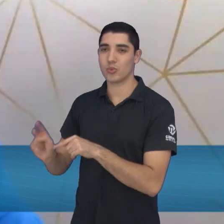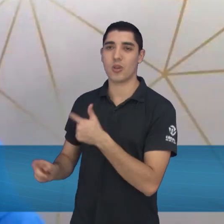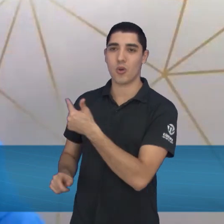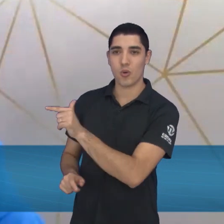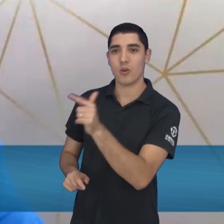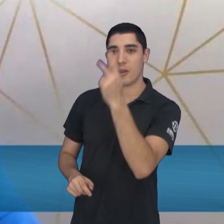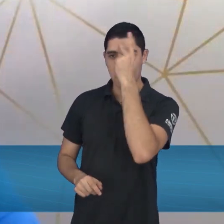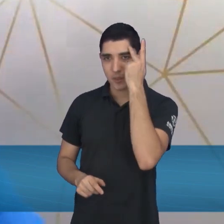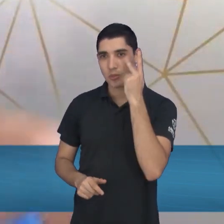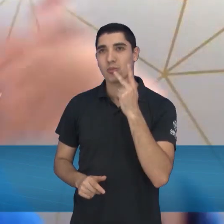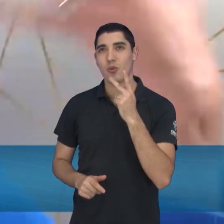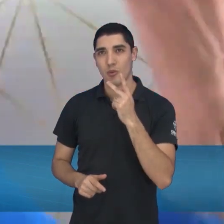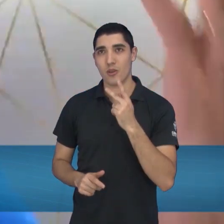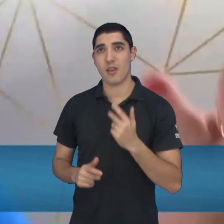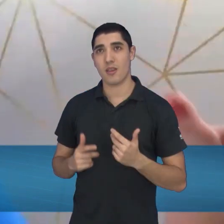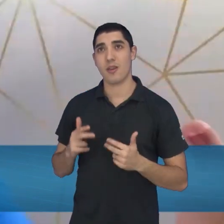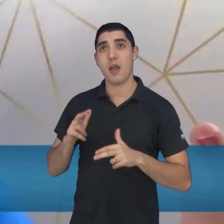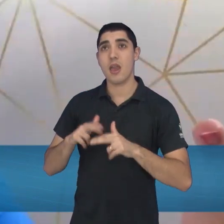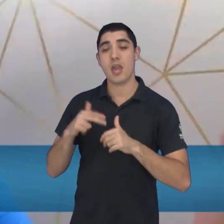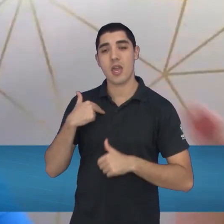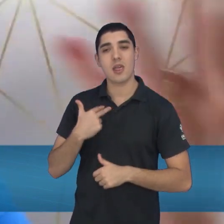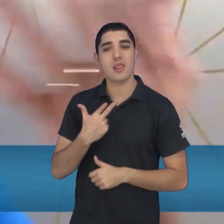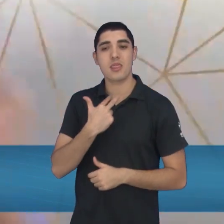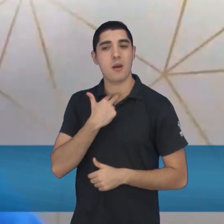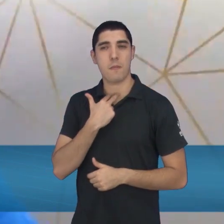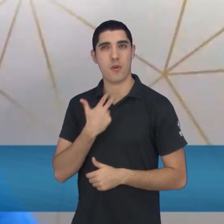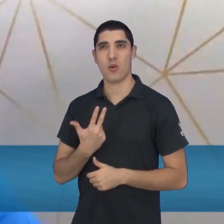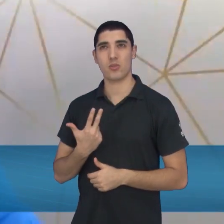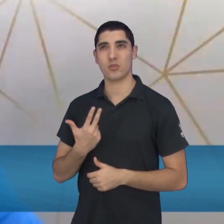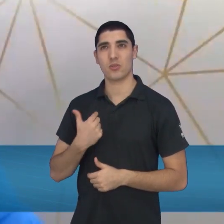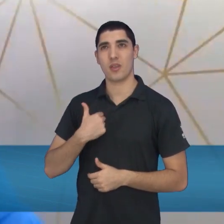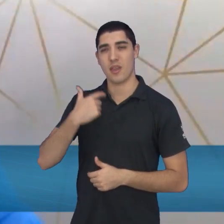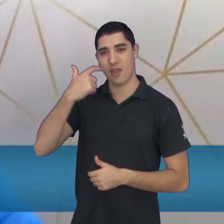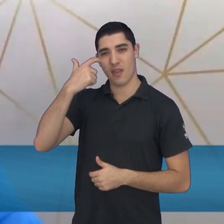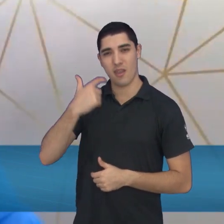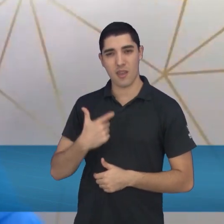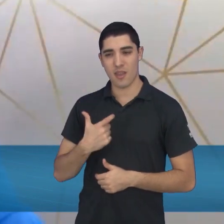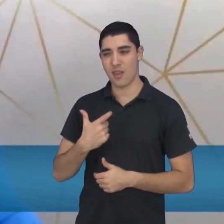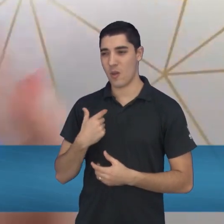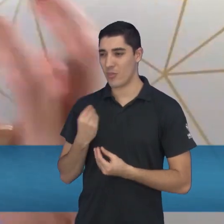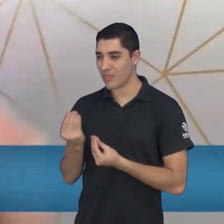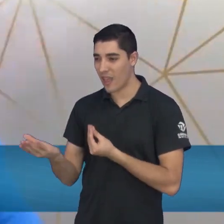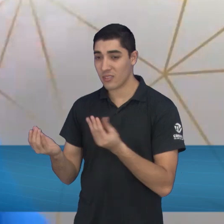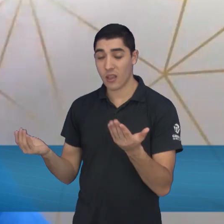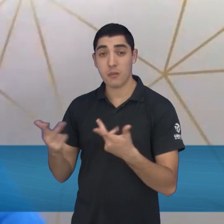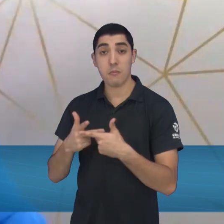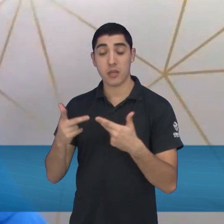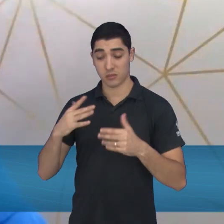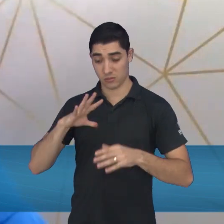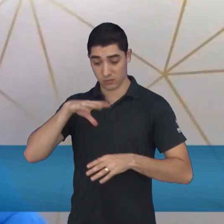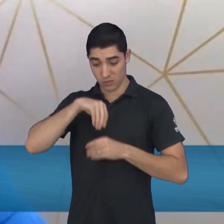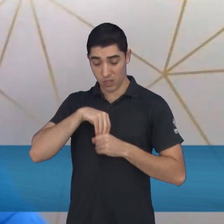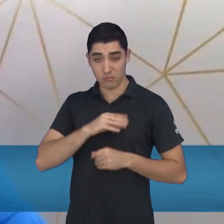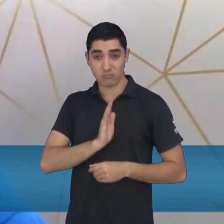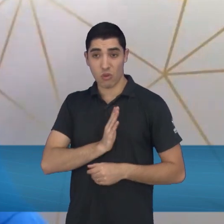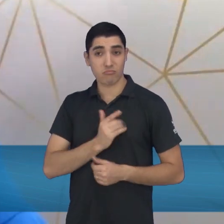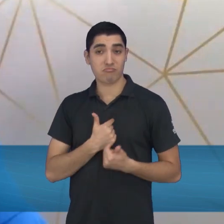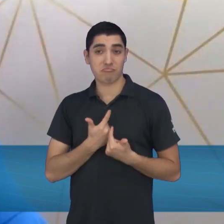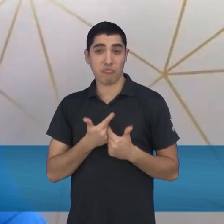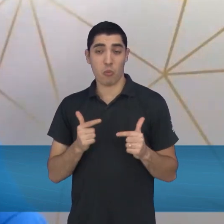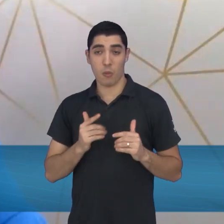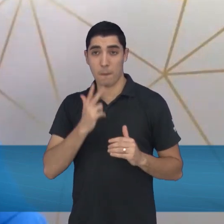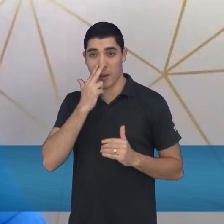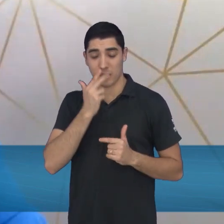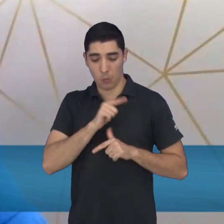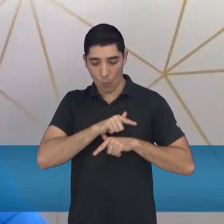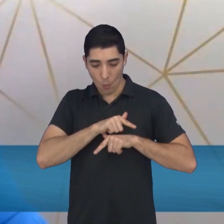que eu não tenho, eu não posso transbordar se eu não tenho, se eu não me abasteço. Então, o